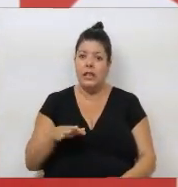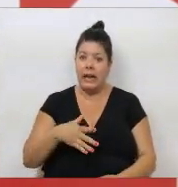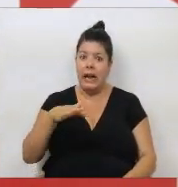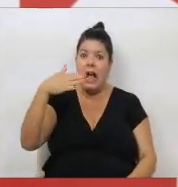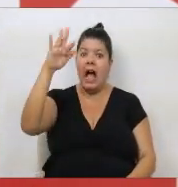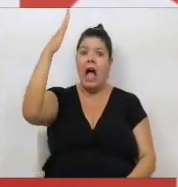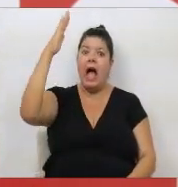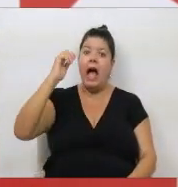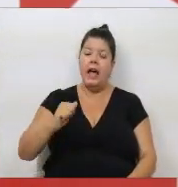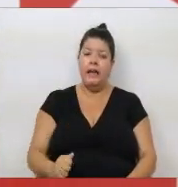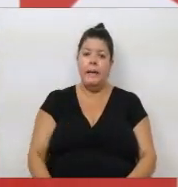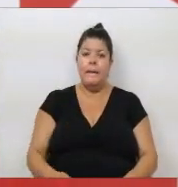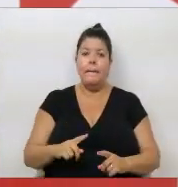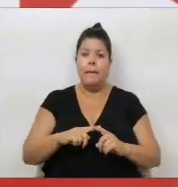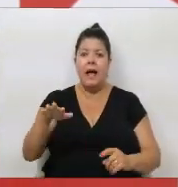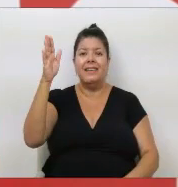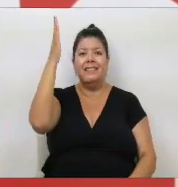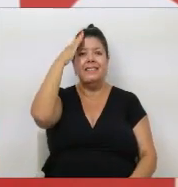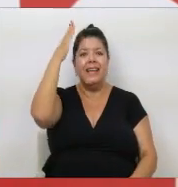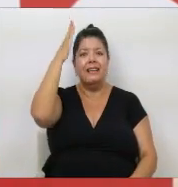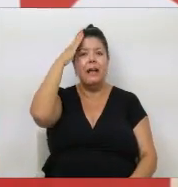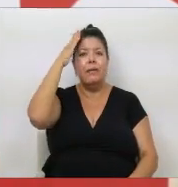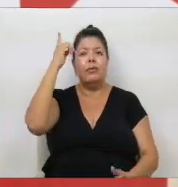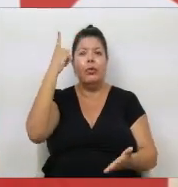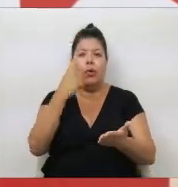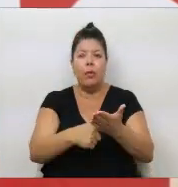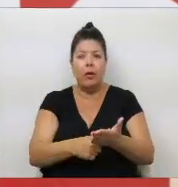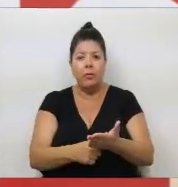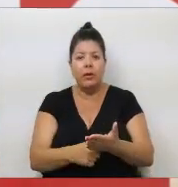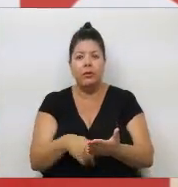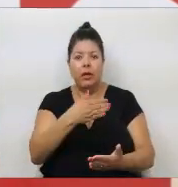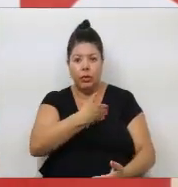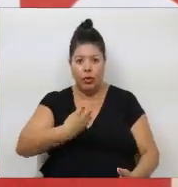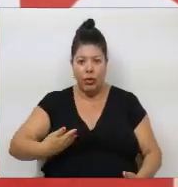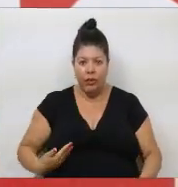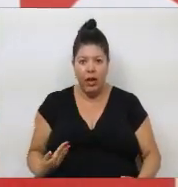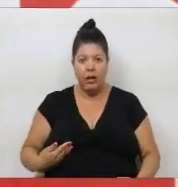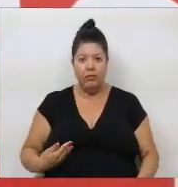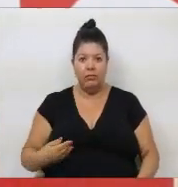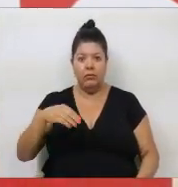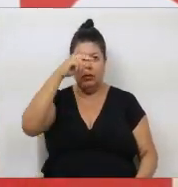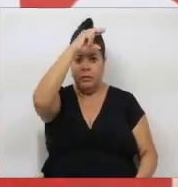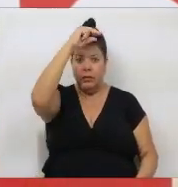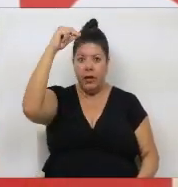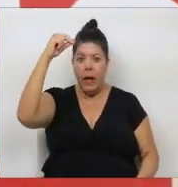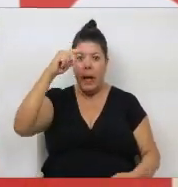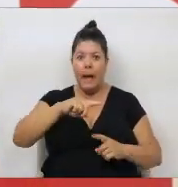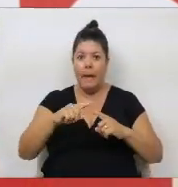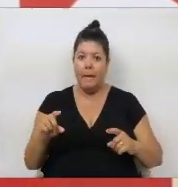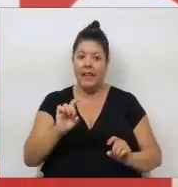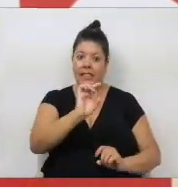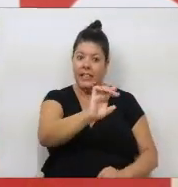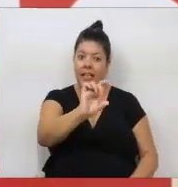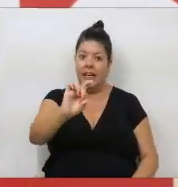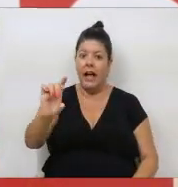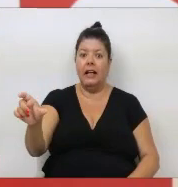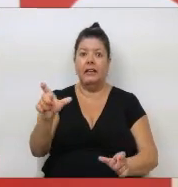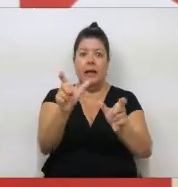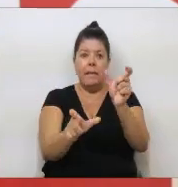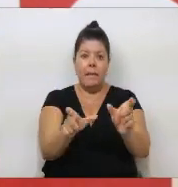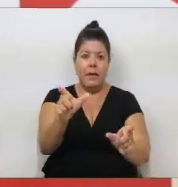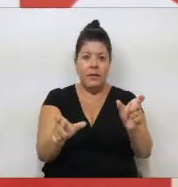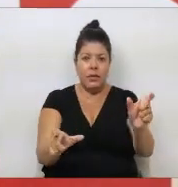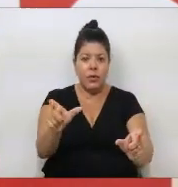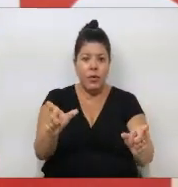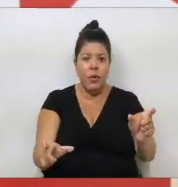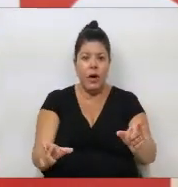nós entendemos que tem que ser um compromisso não só do governo municipal, mas um compromisso de cada cidadão e cidadã. Para isso, nós